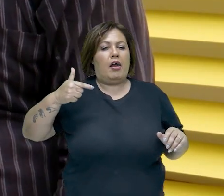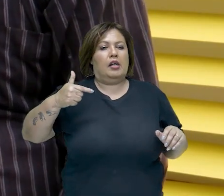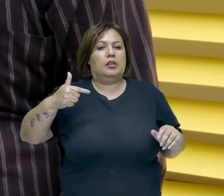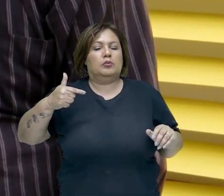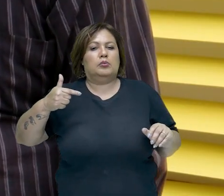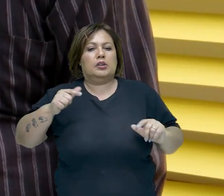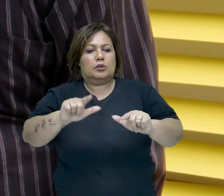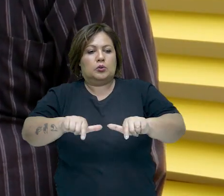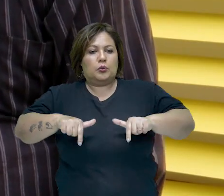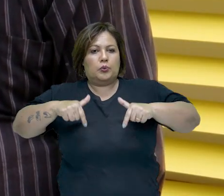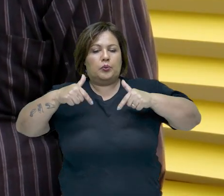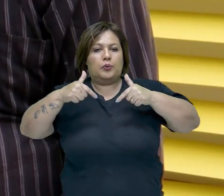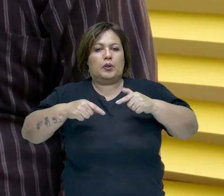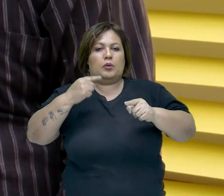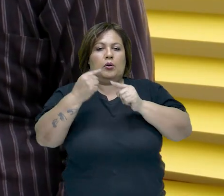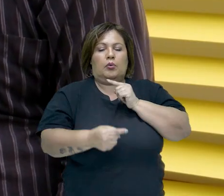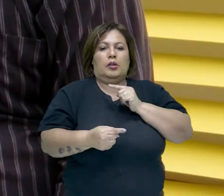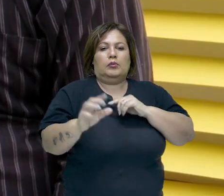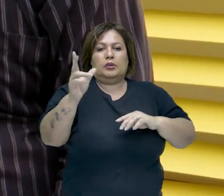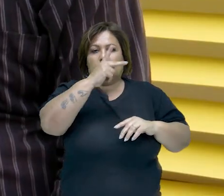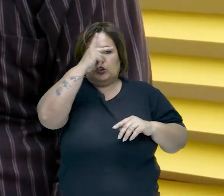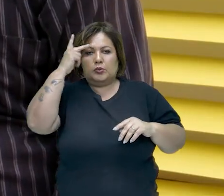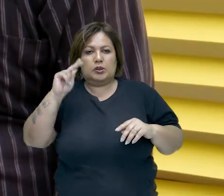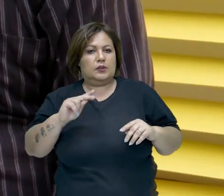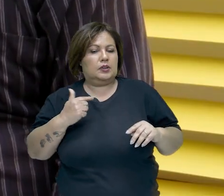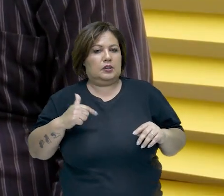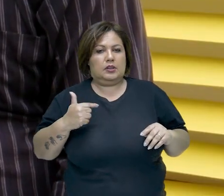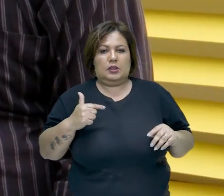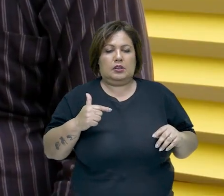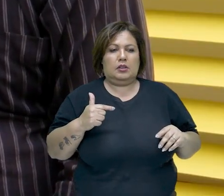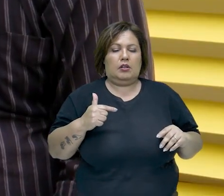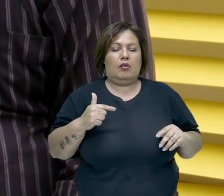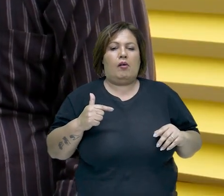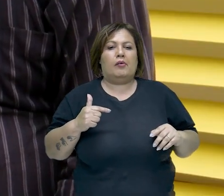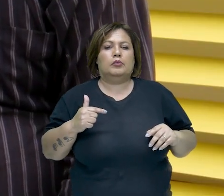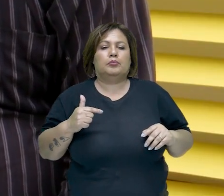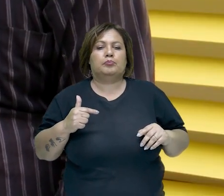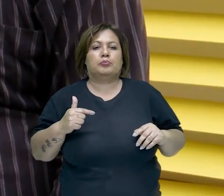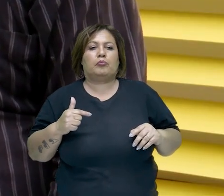armas ilegais de pessoas que não têm